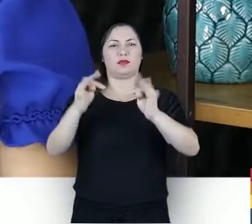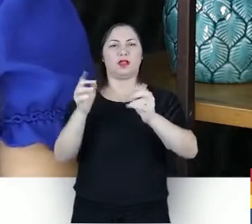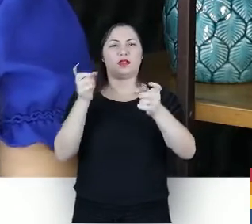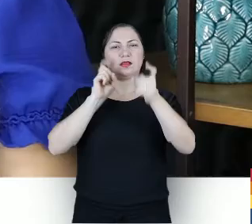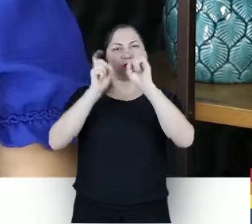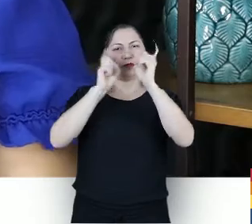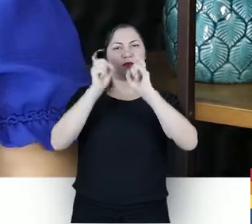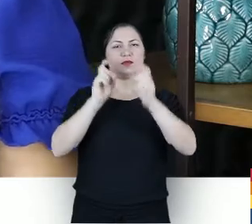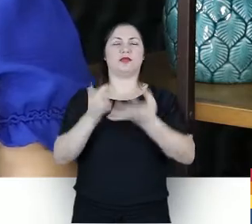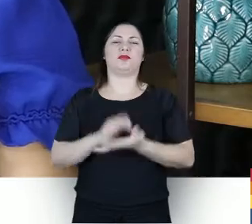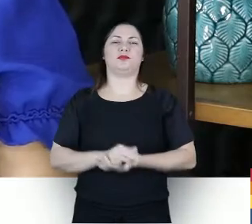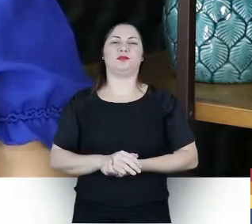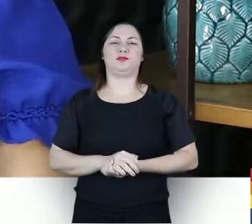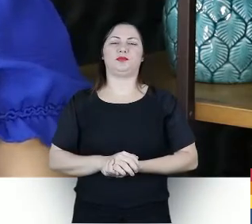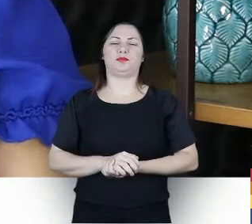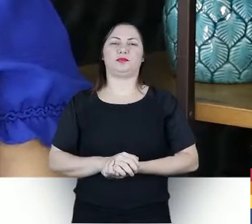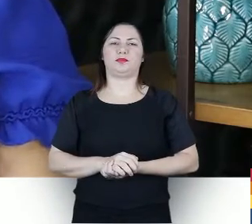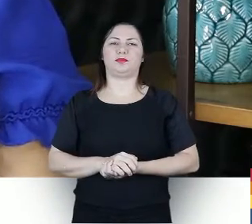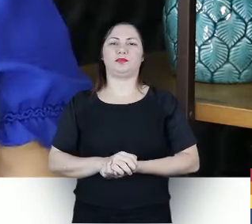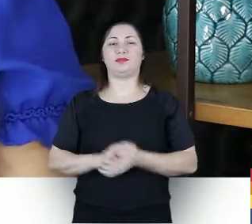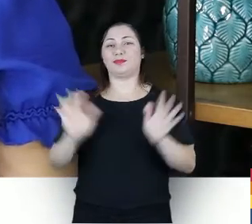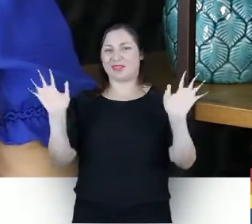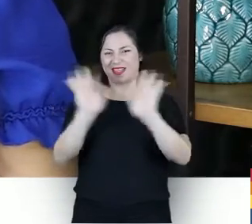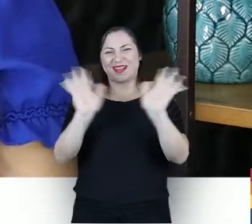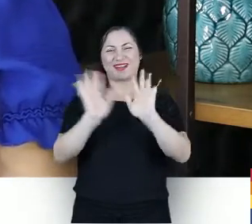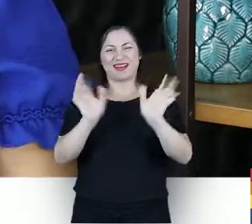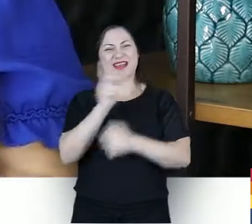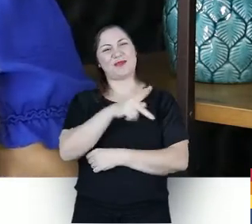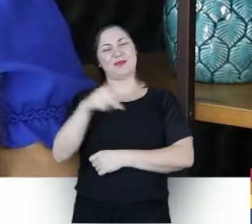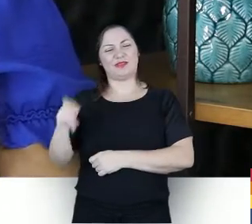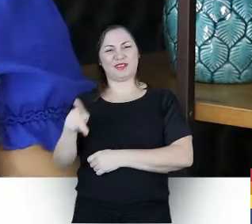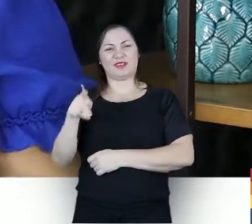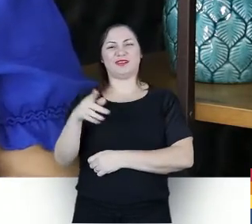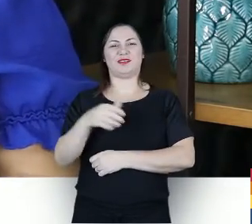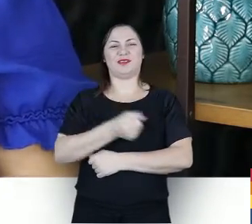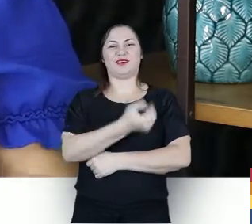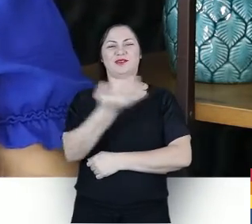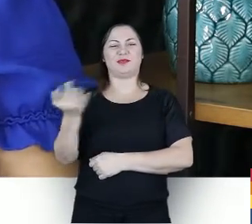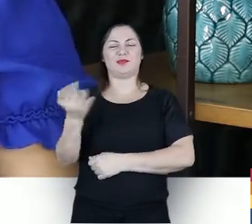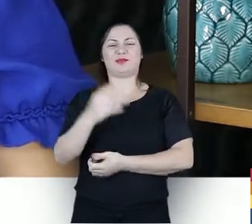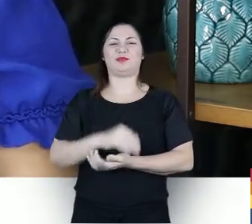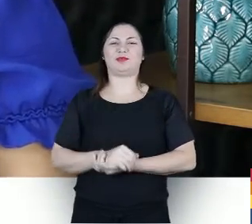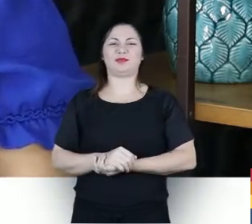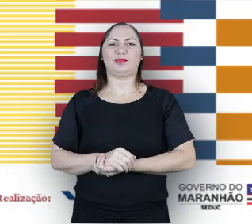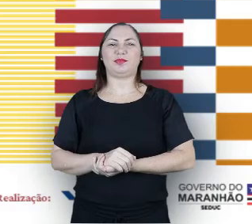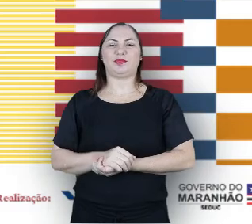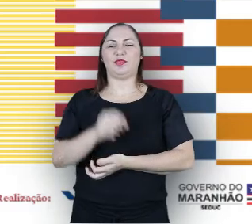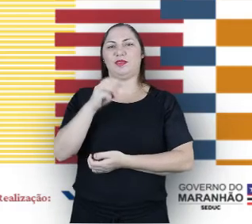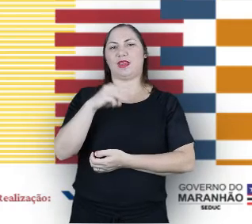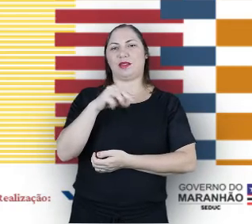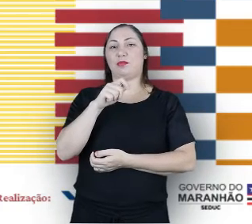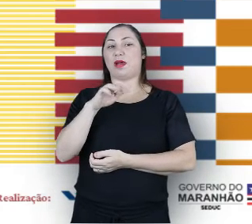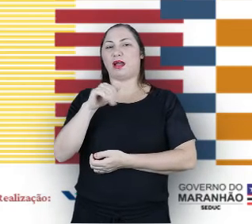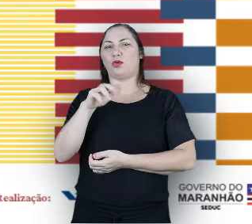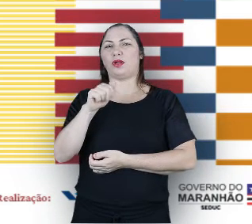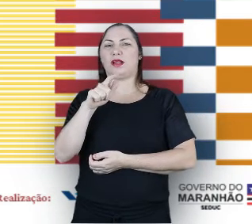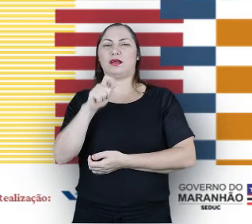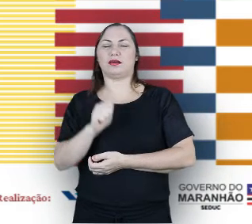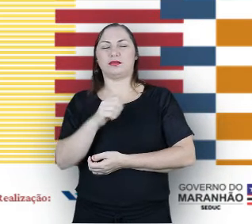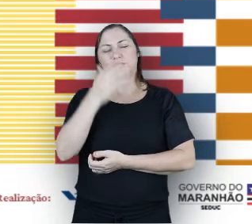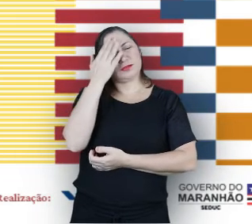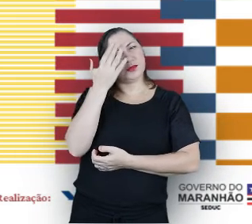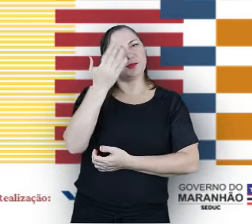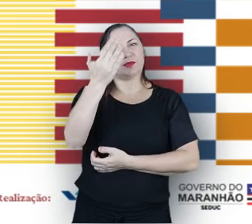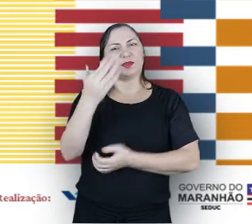Também queria agradecer a oportunidade de estar aqui. E a gente vai conversar um pouco, né, sobre o componente curricular, a língua inglesa